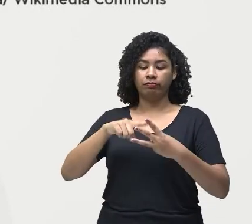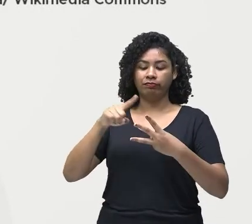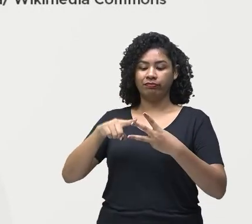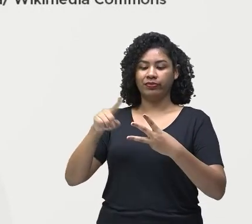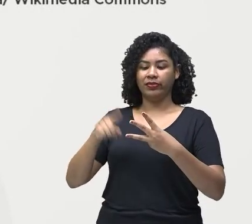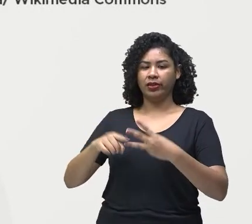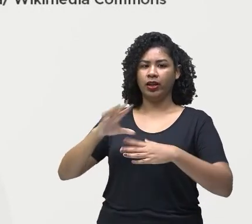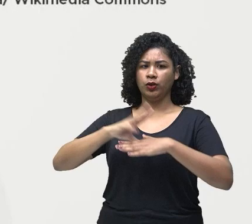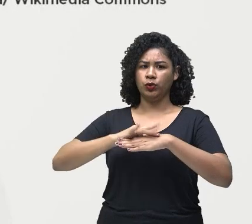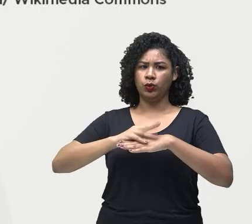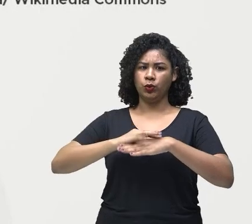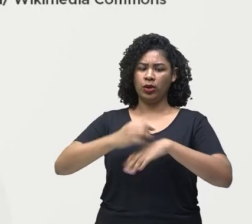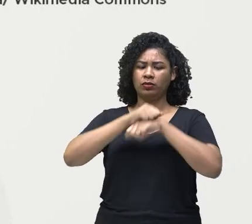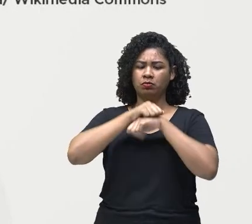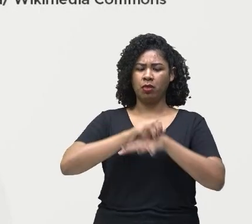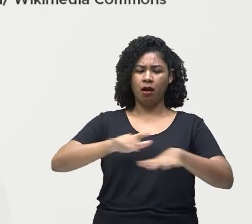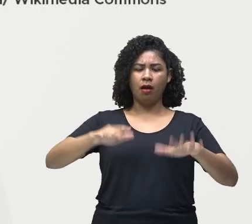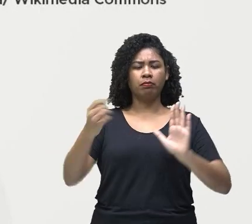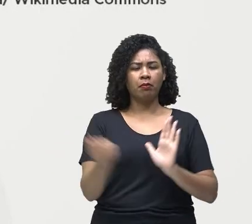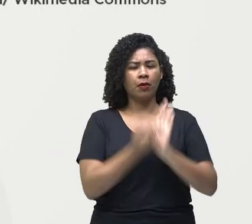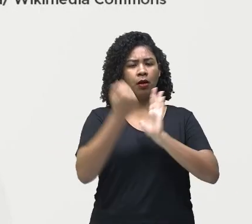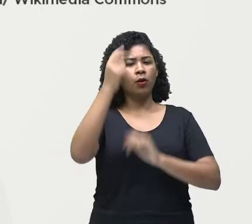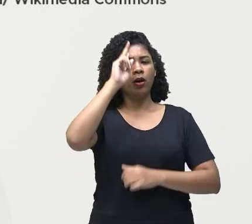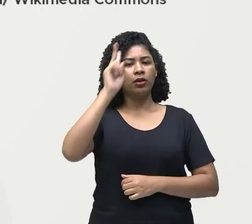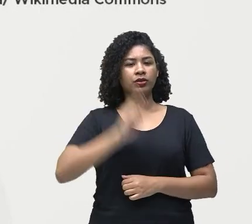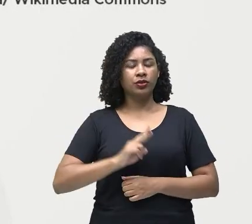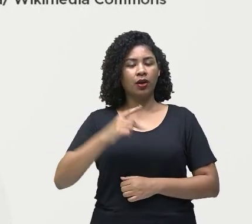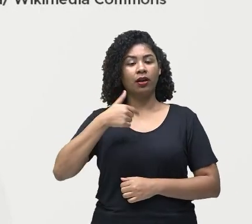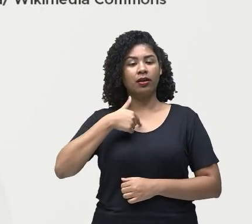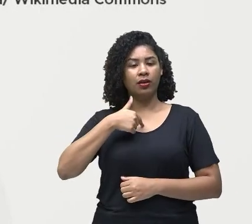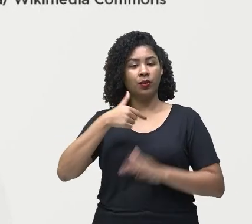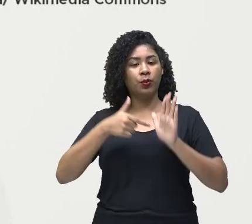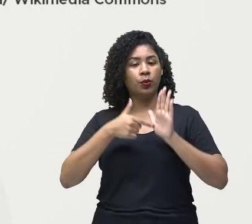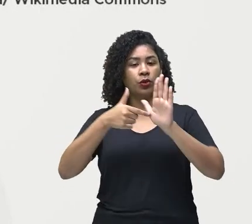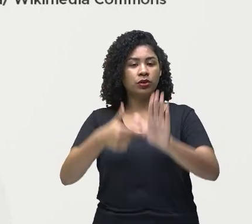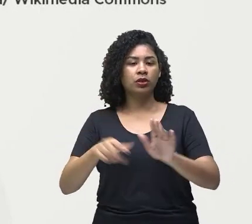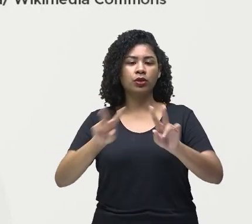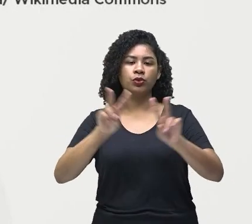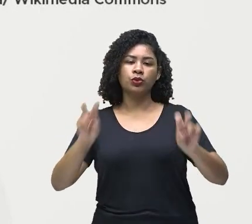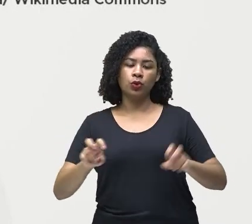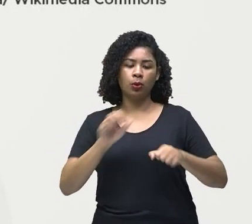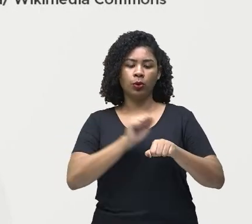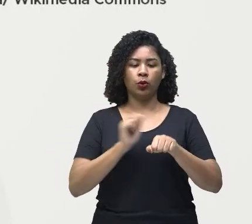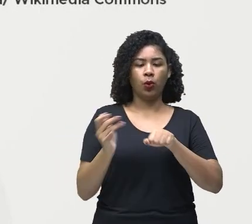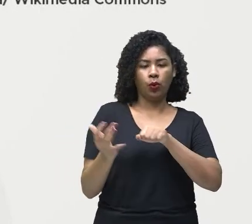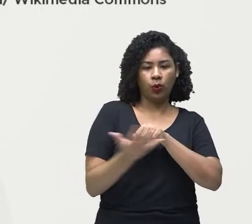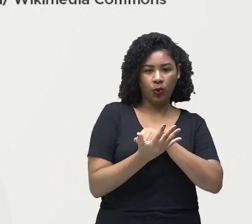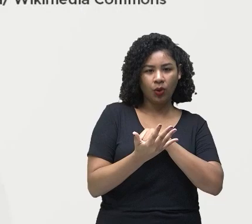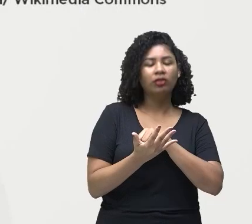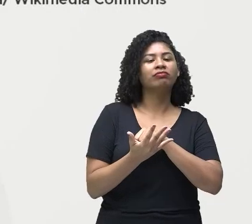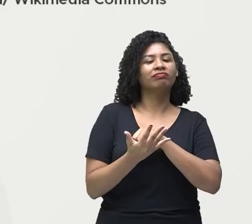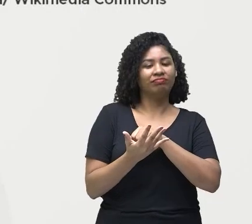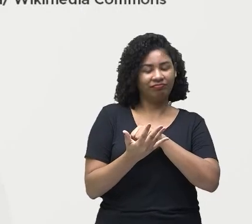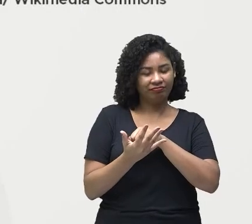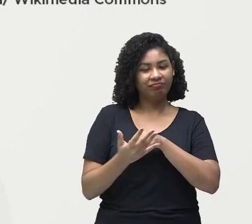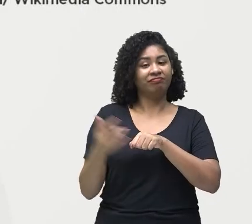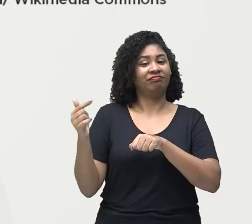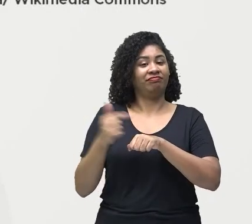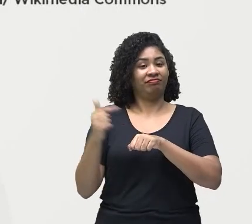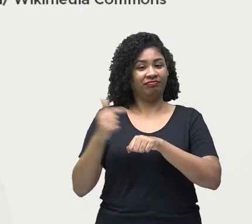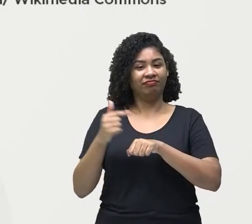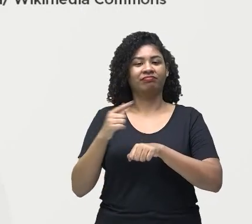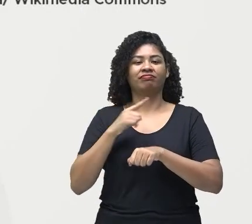pandemias históricas. A gente passou pela pandemia do coronavírus, que também foi